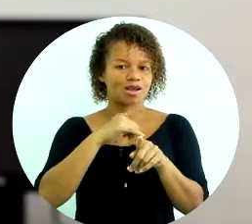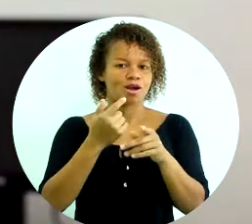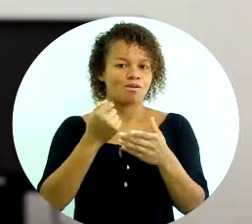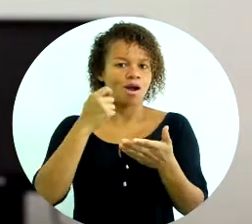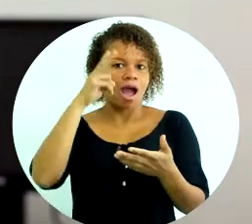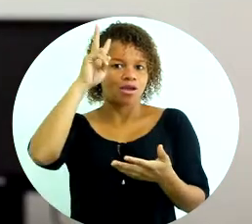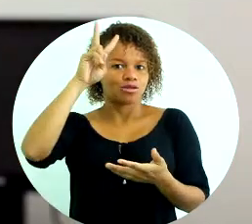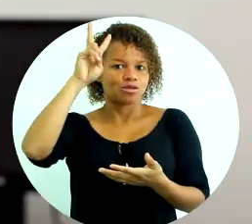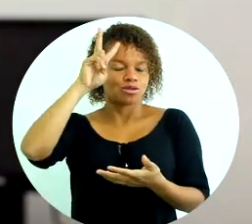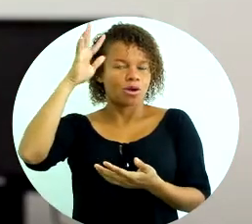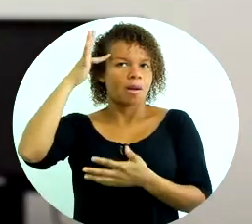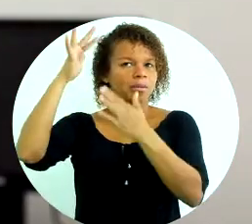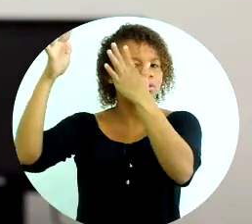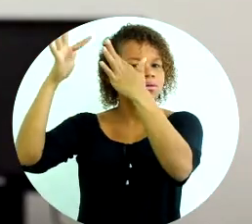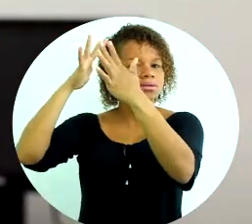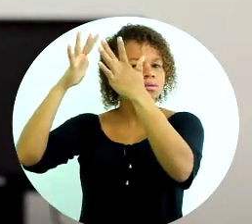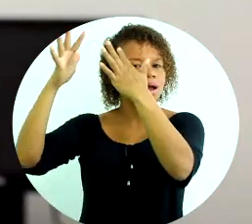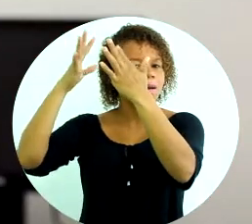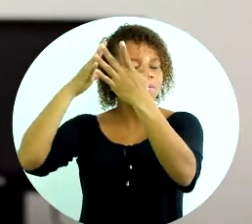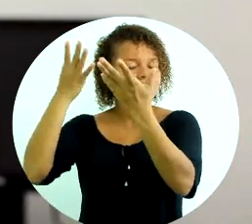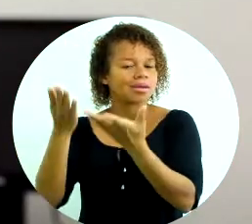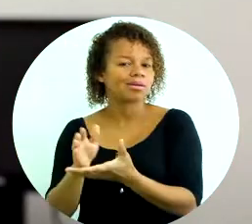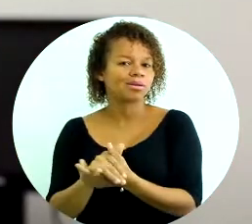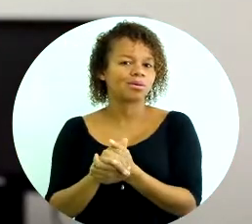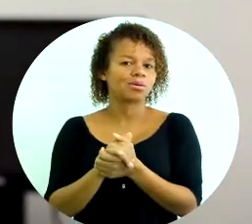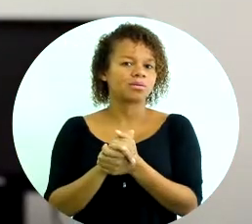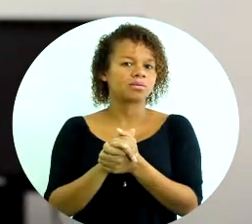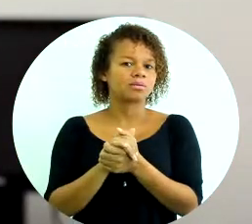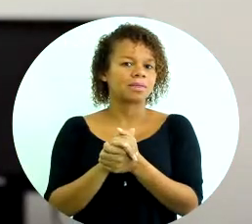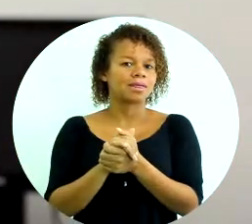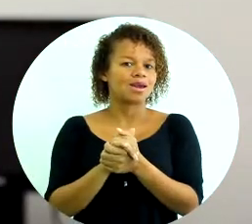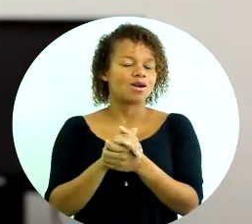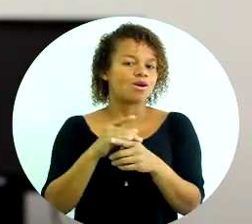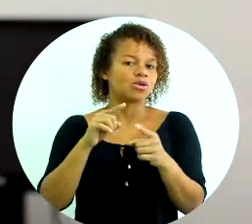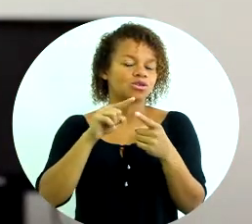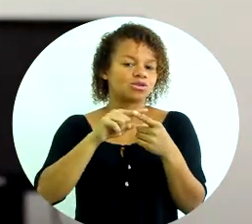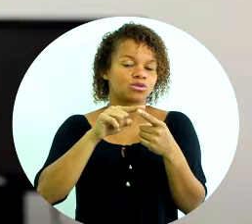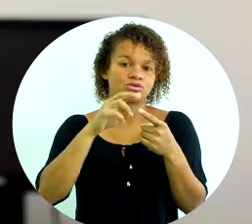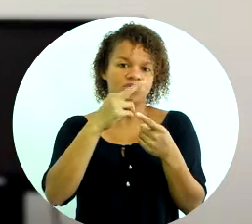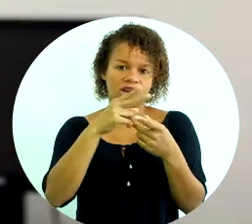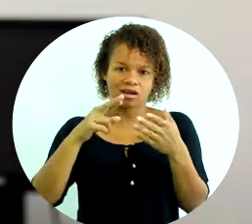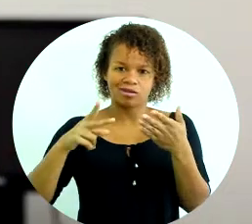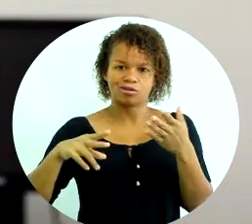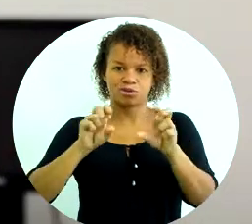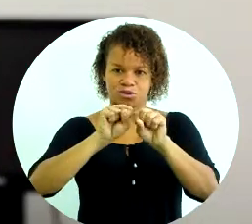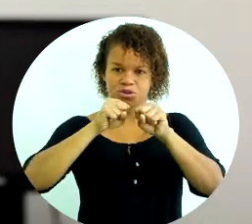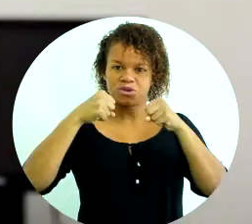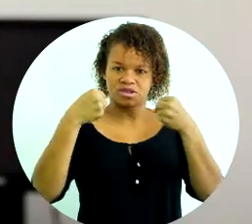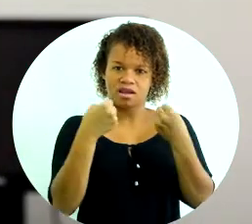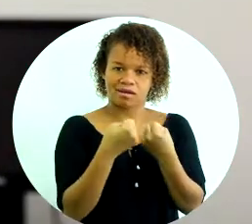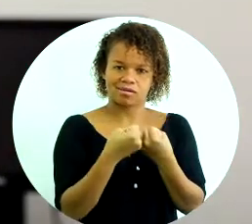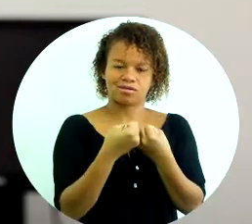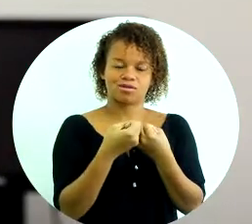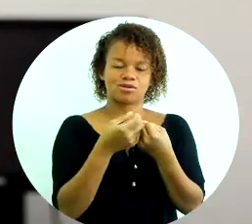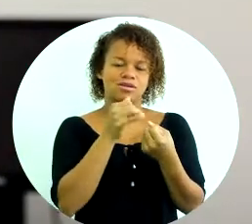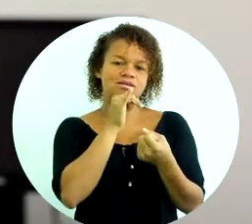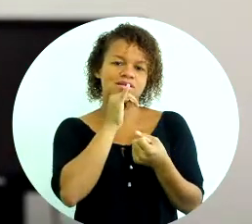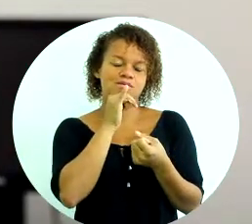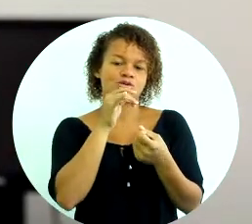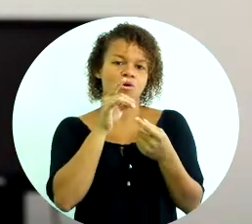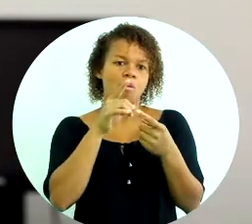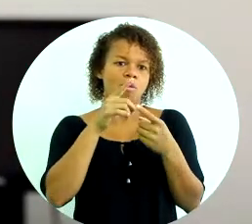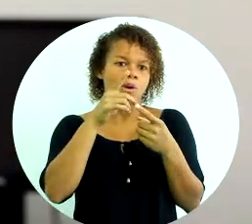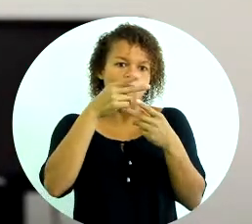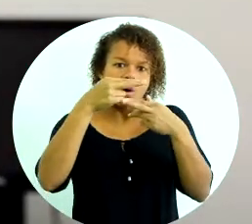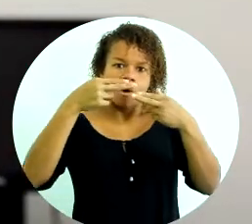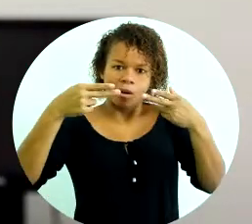como grande marco no seu pensamento, na sua teoria do funcionalismo, os fatos sociais. Os fatos sociais